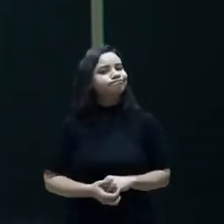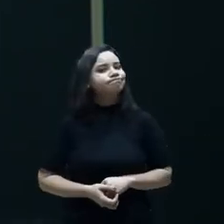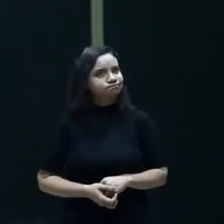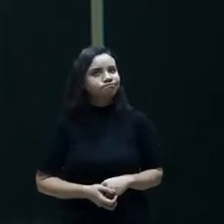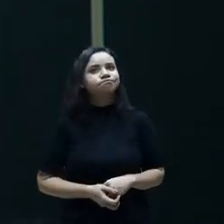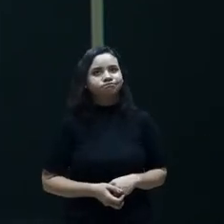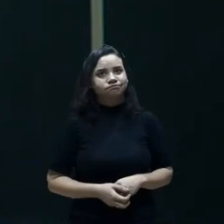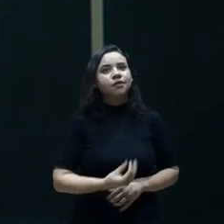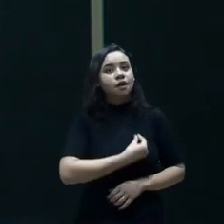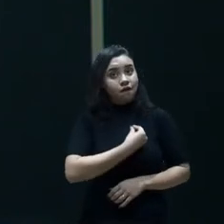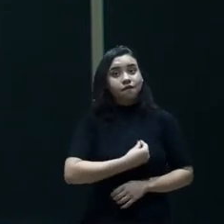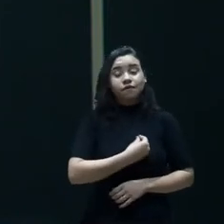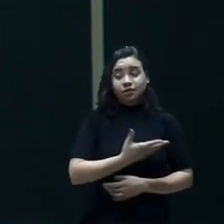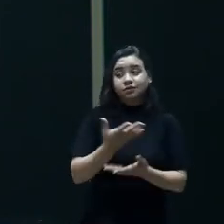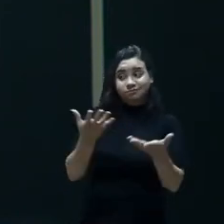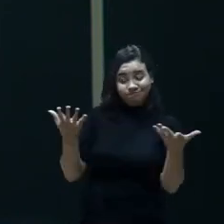participei da vida de alguns Josés.